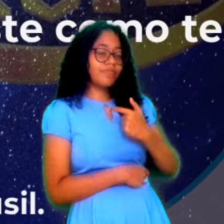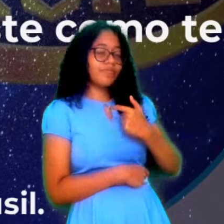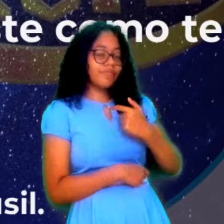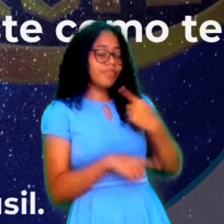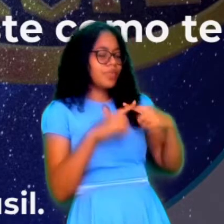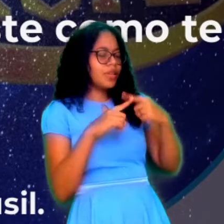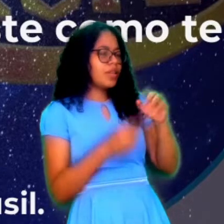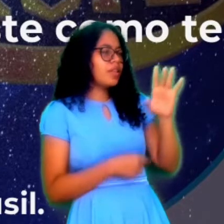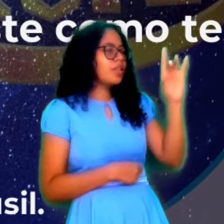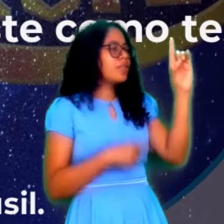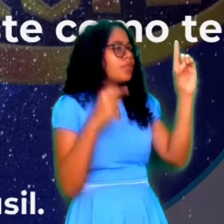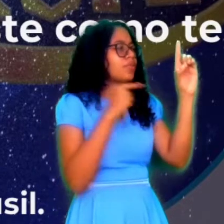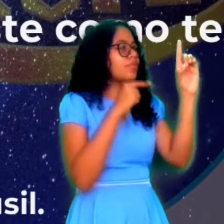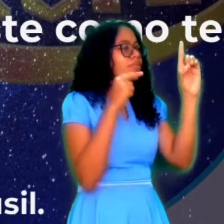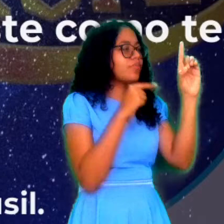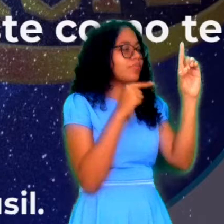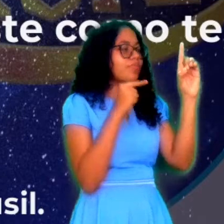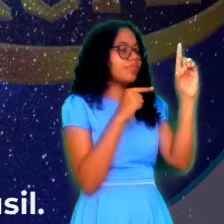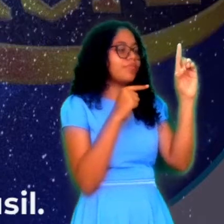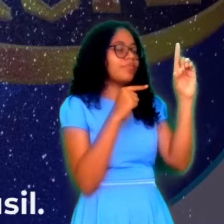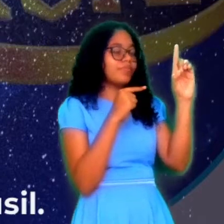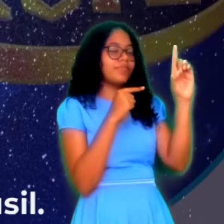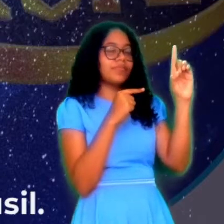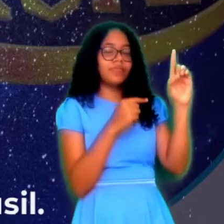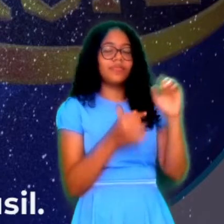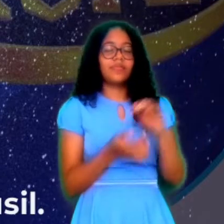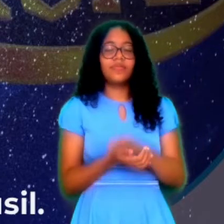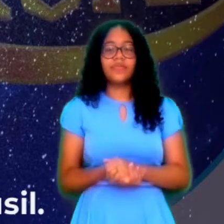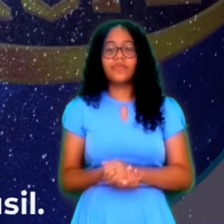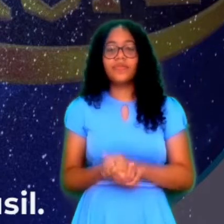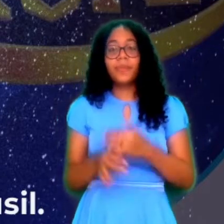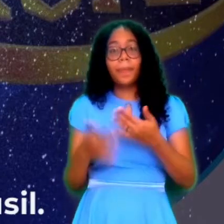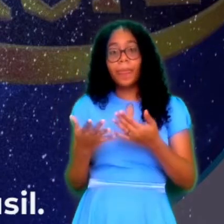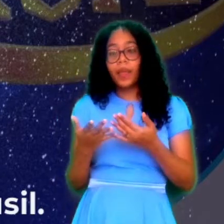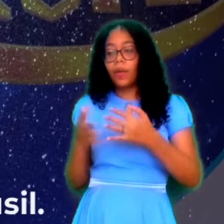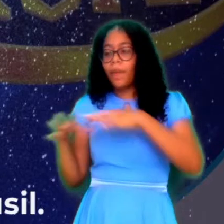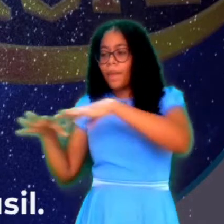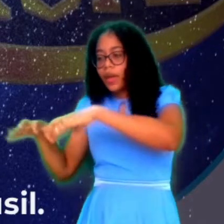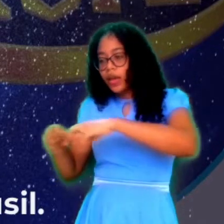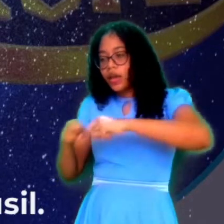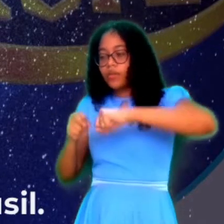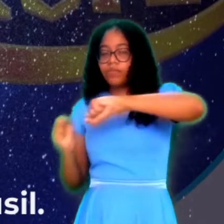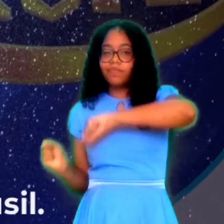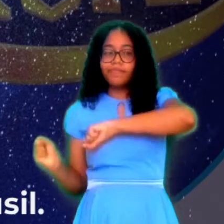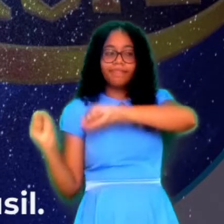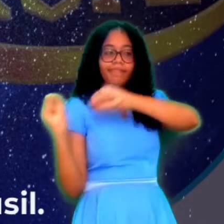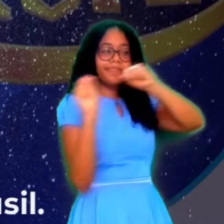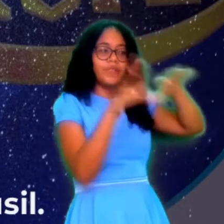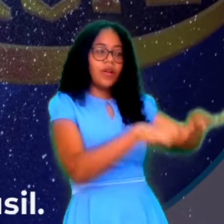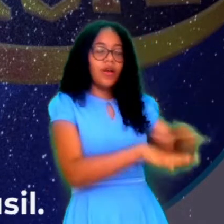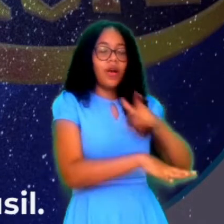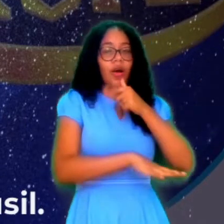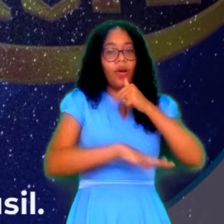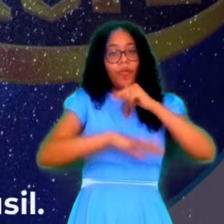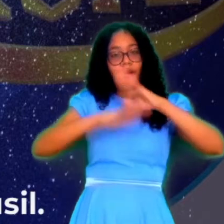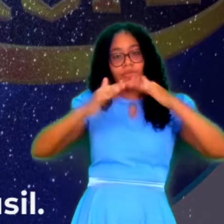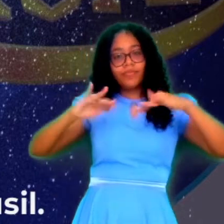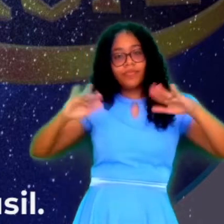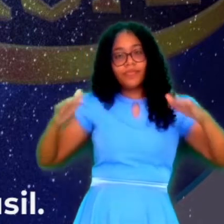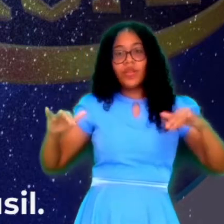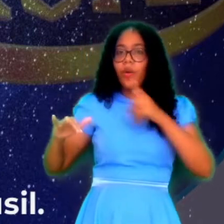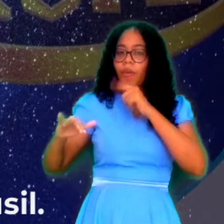Senhor, fizeste como te aprouve. E levantaram a Jonas e o lançaram ao mar, e